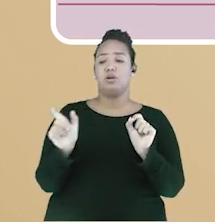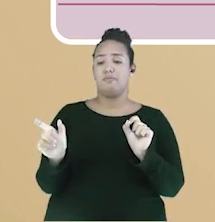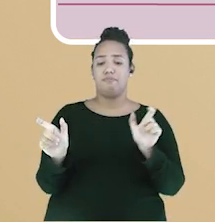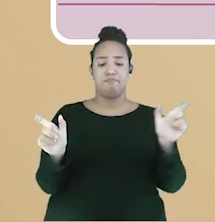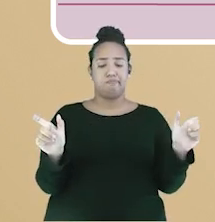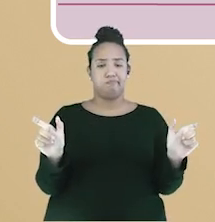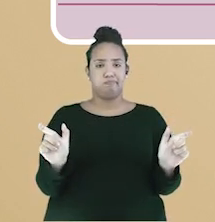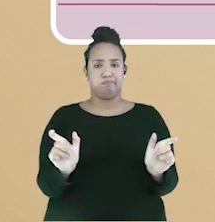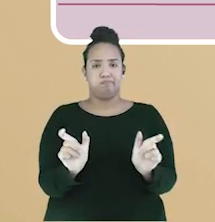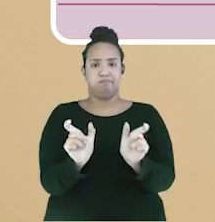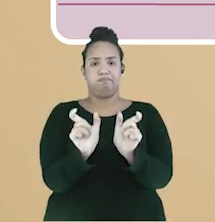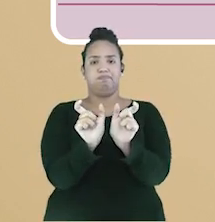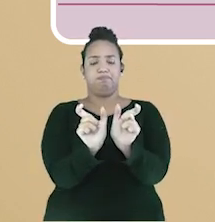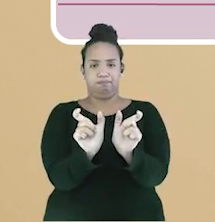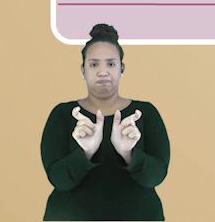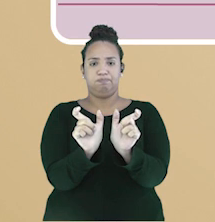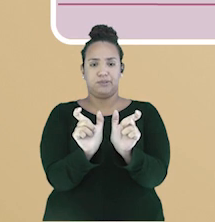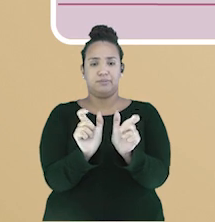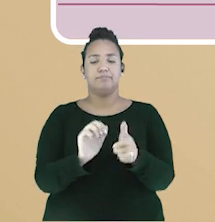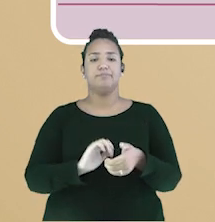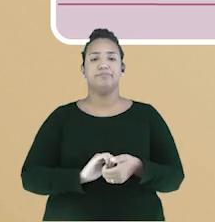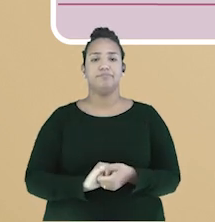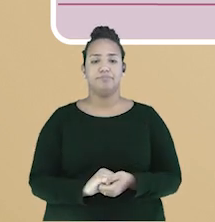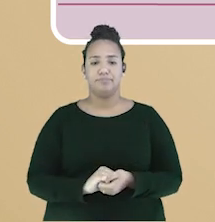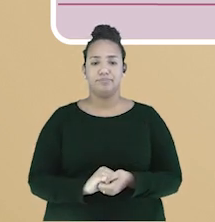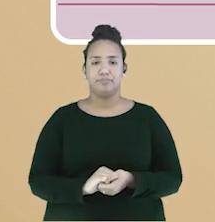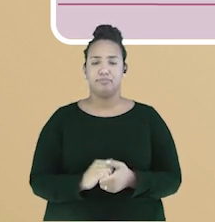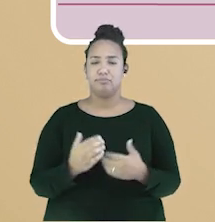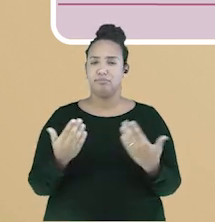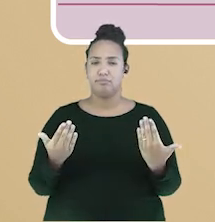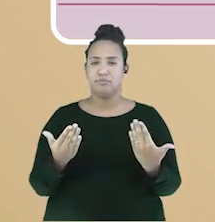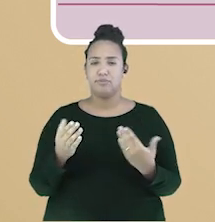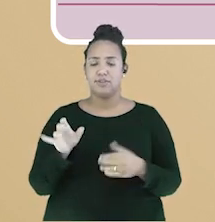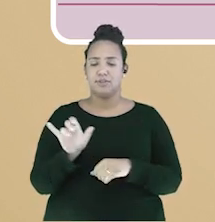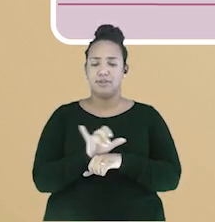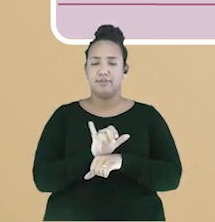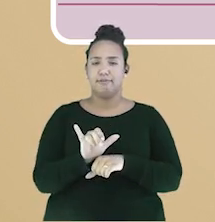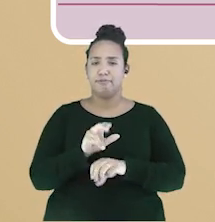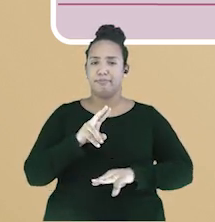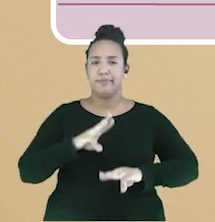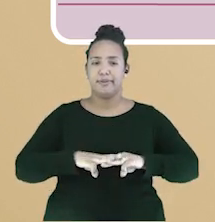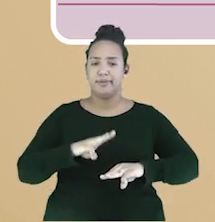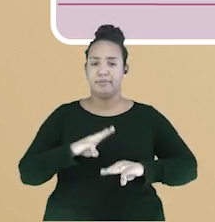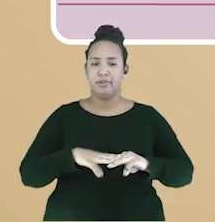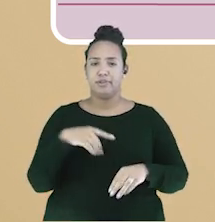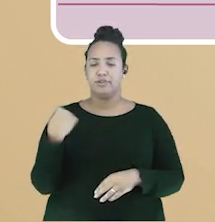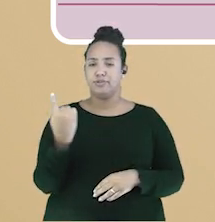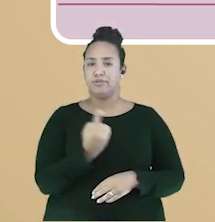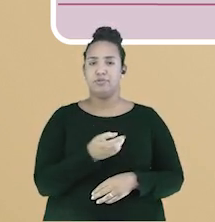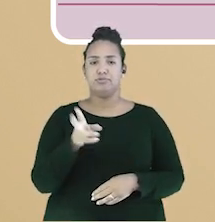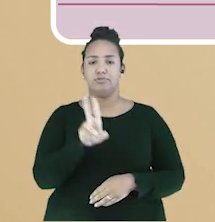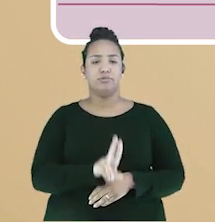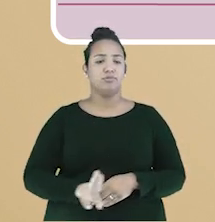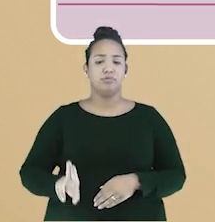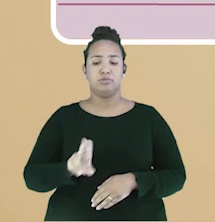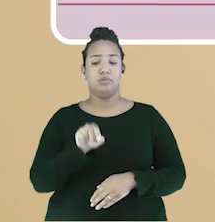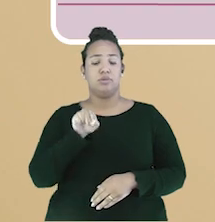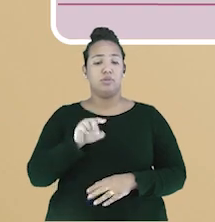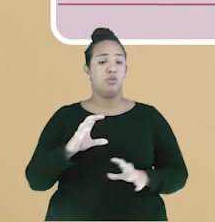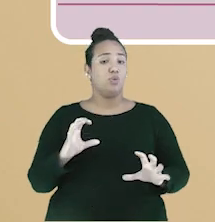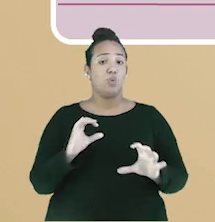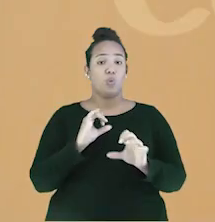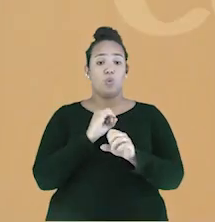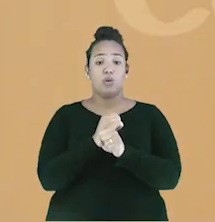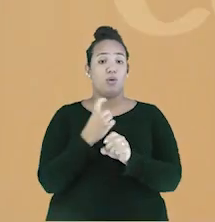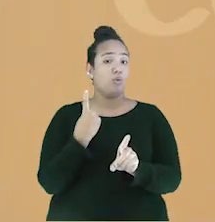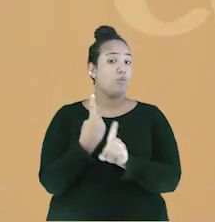tinha com o que você ganhou. Qual é a operação matemática que nós podemos utilizar para obter o total de